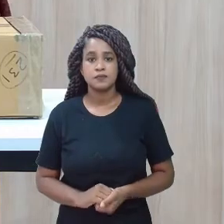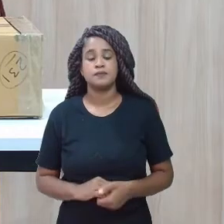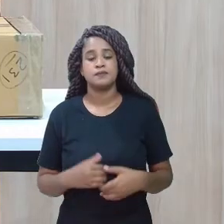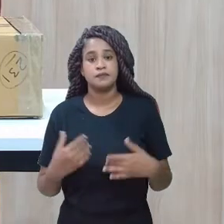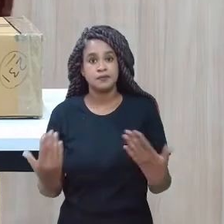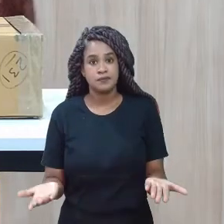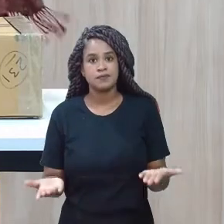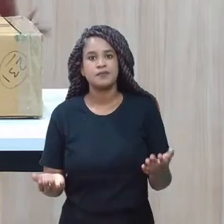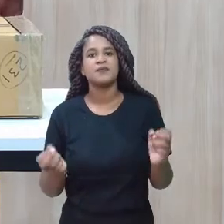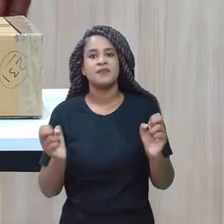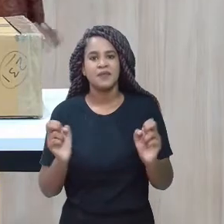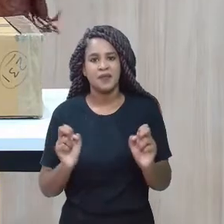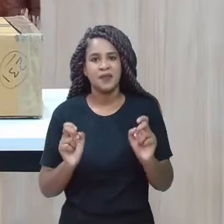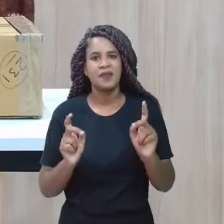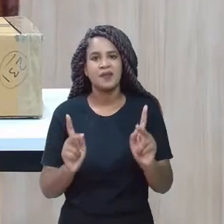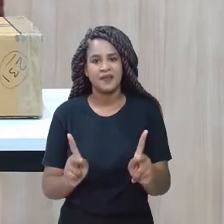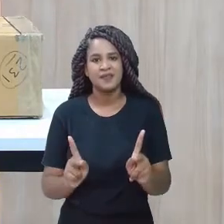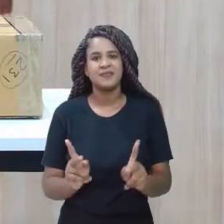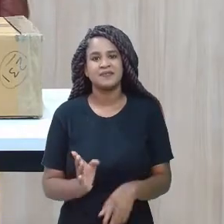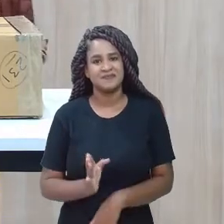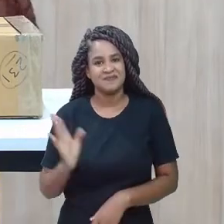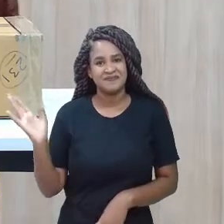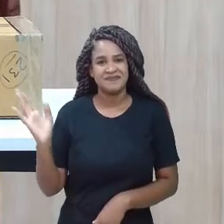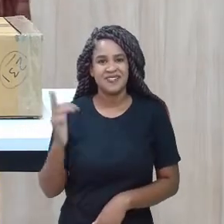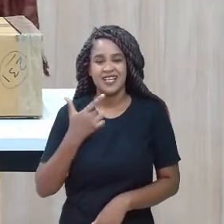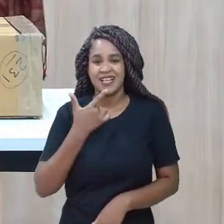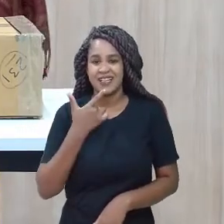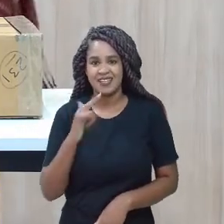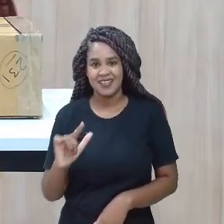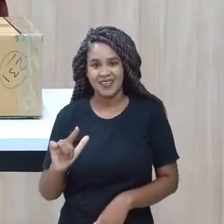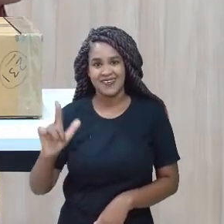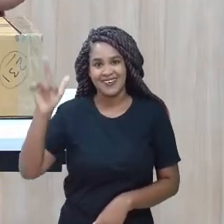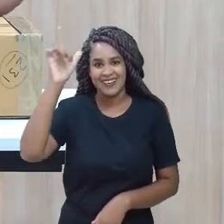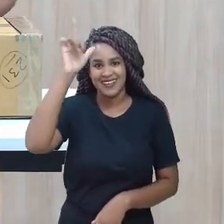Ok, agora a aula é toda em alemão. Schein, schein, schein.